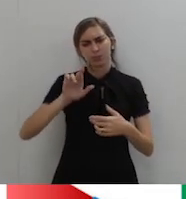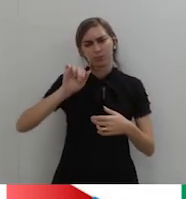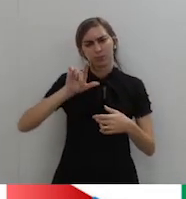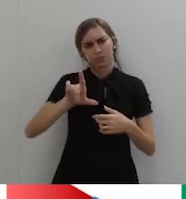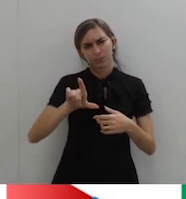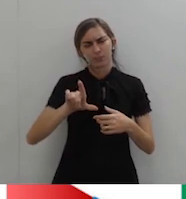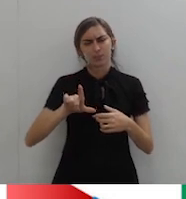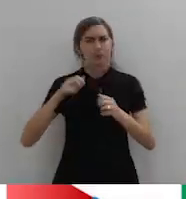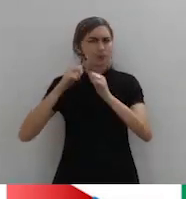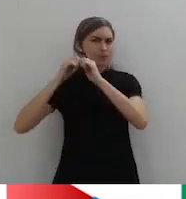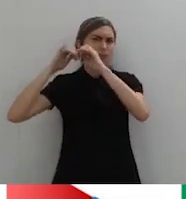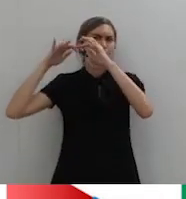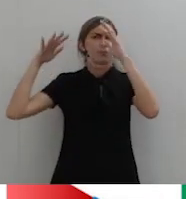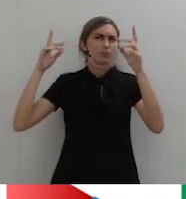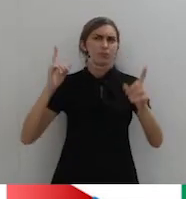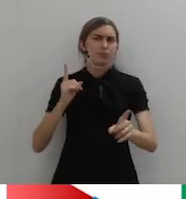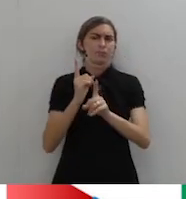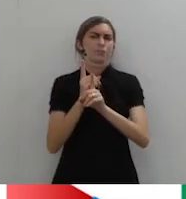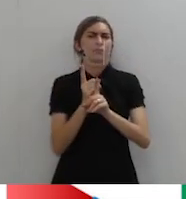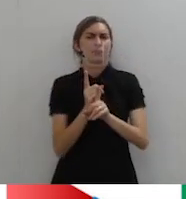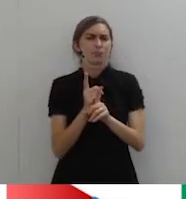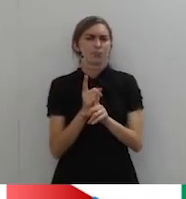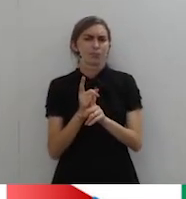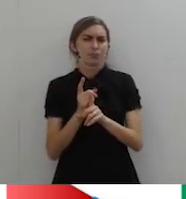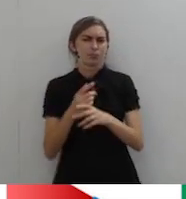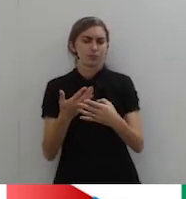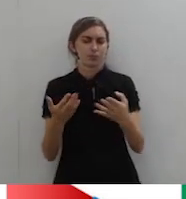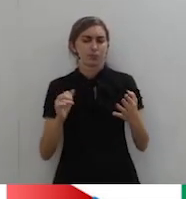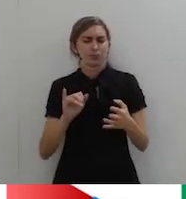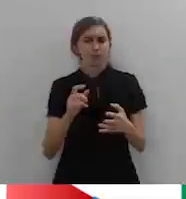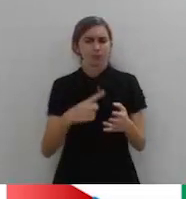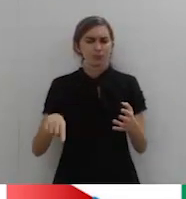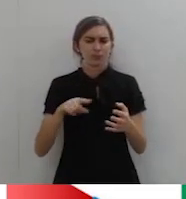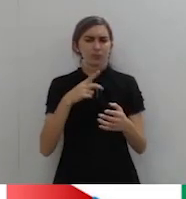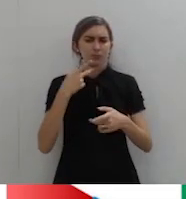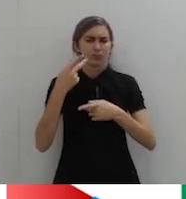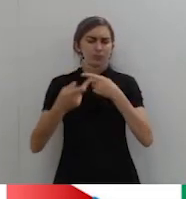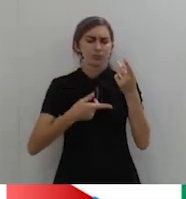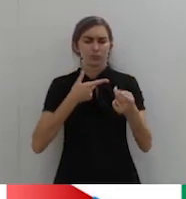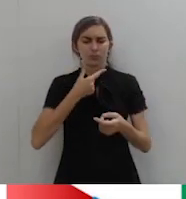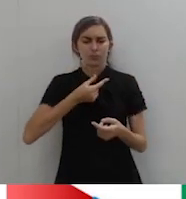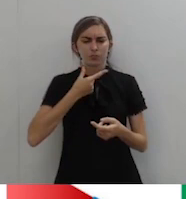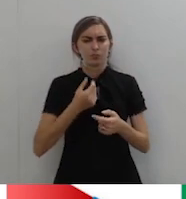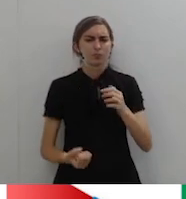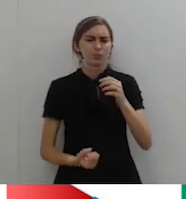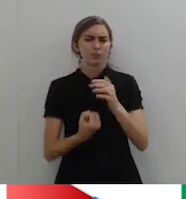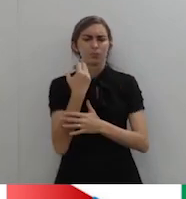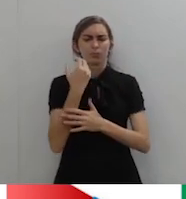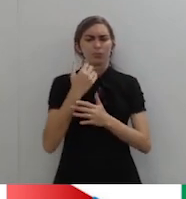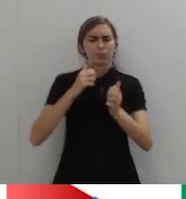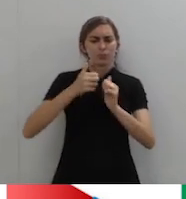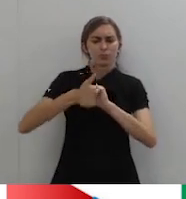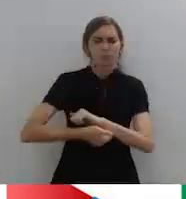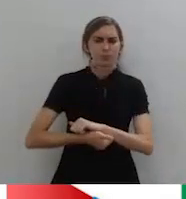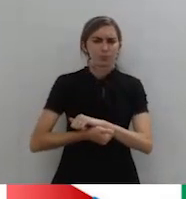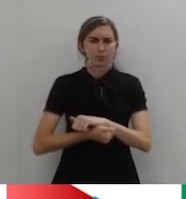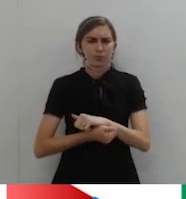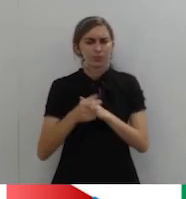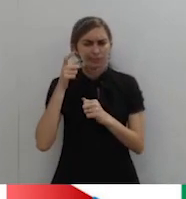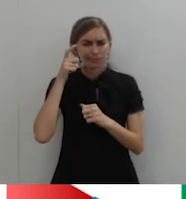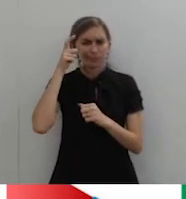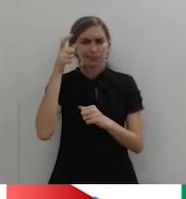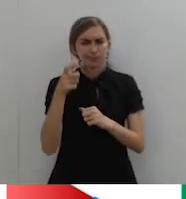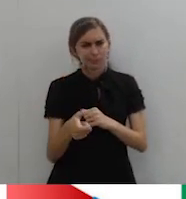o real e a fantasia se encontram. Ora, se a gente está dizendo que o homem criou o jogo e ele cria com